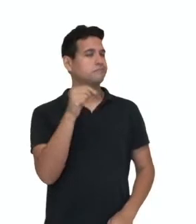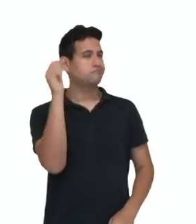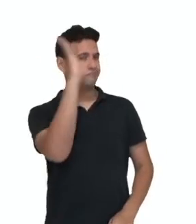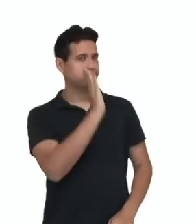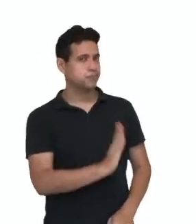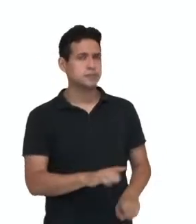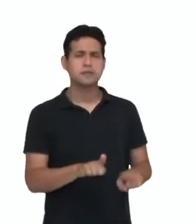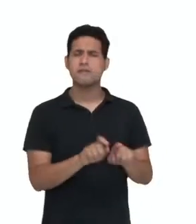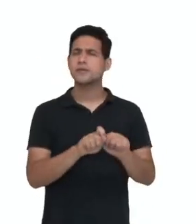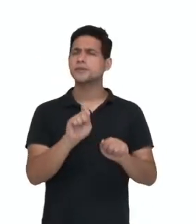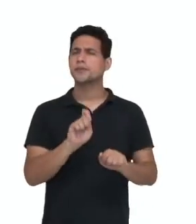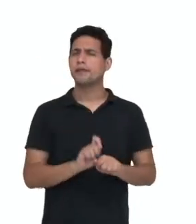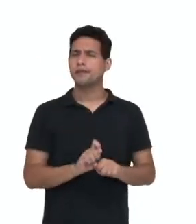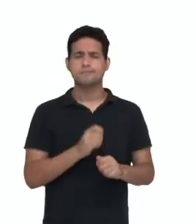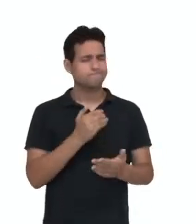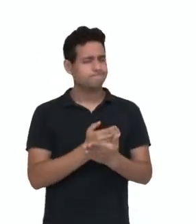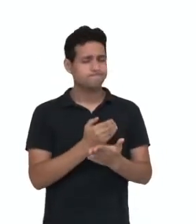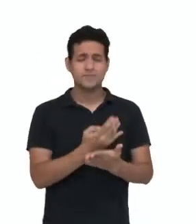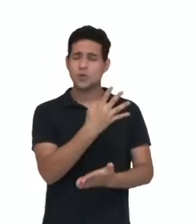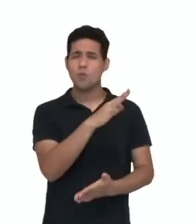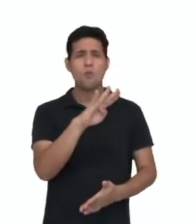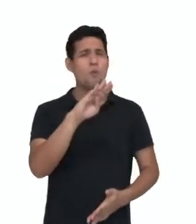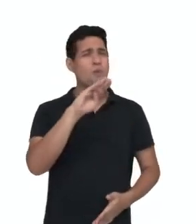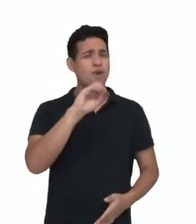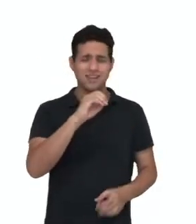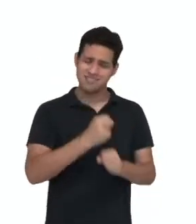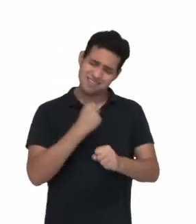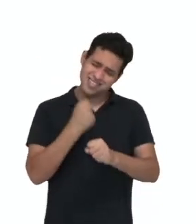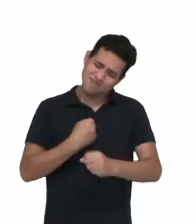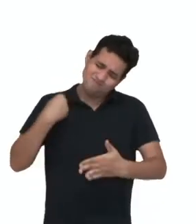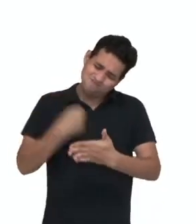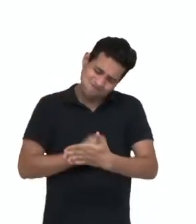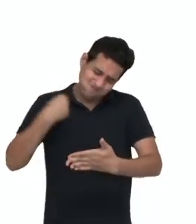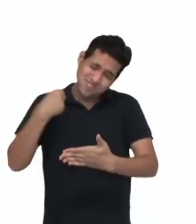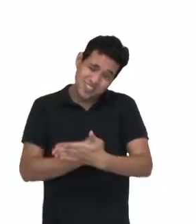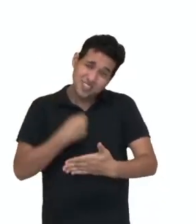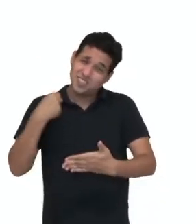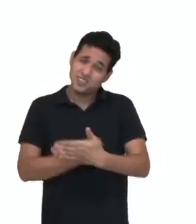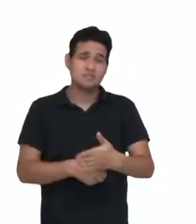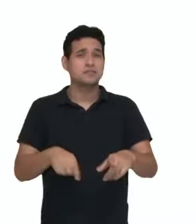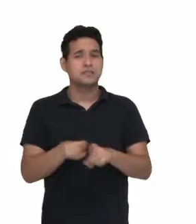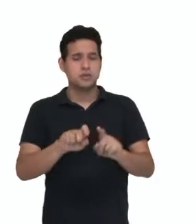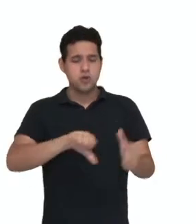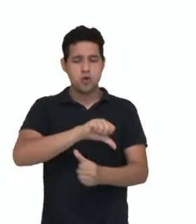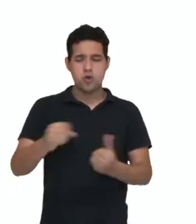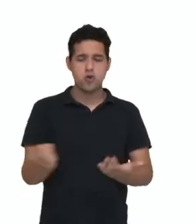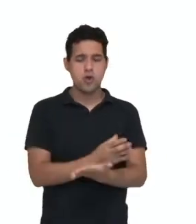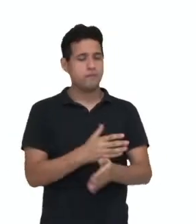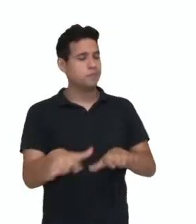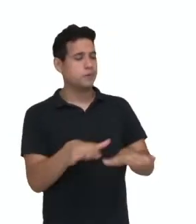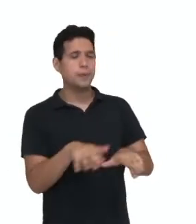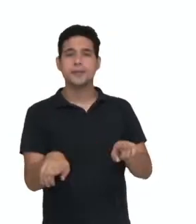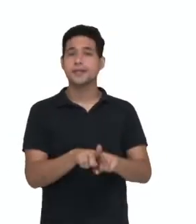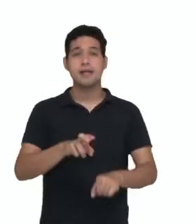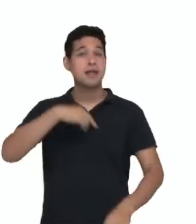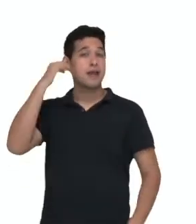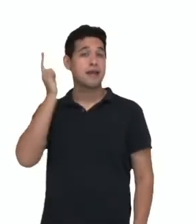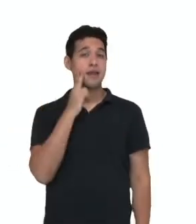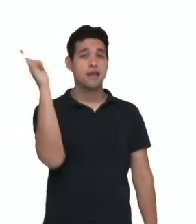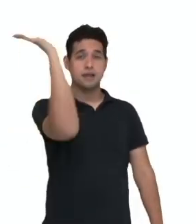el resultado de más de 40 años de lucha de renovado movimiento